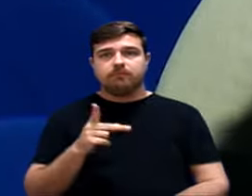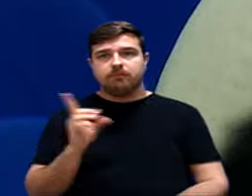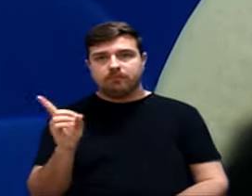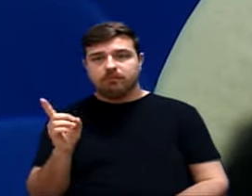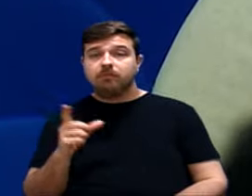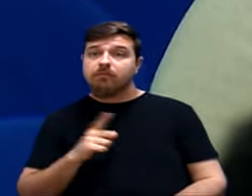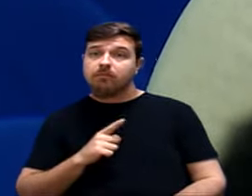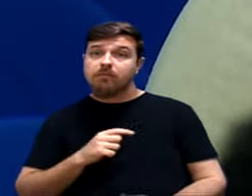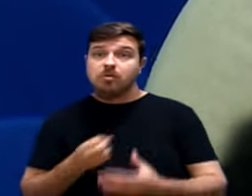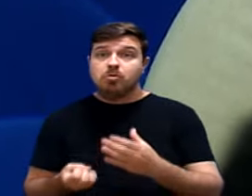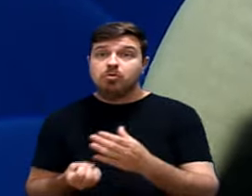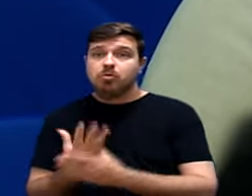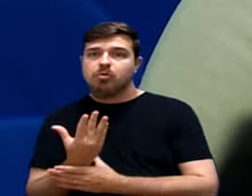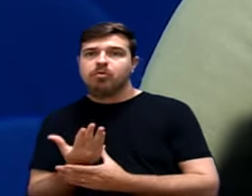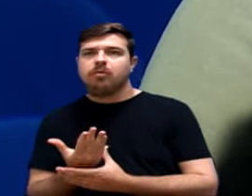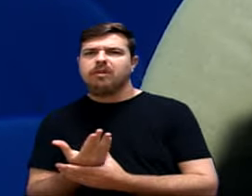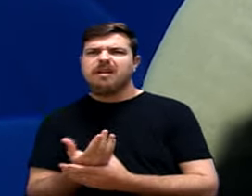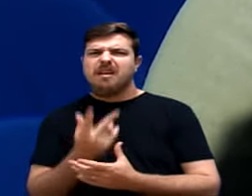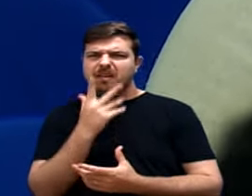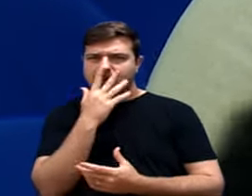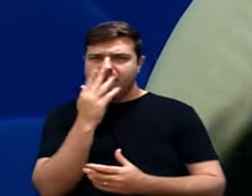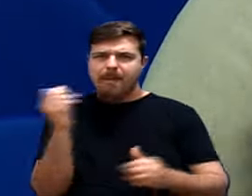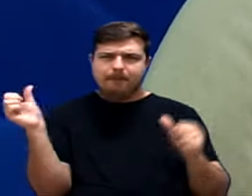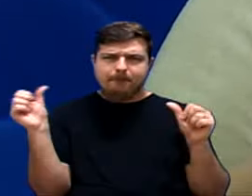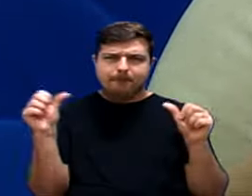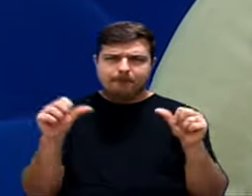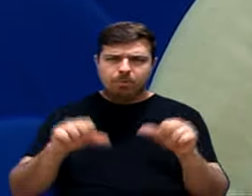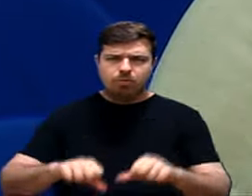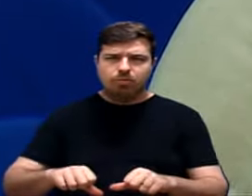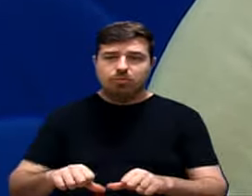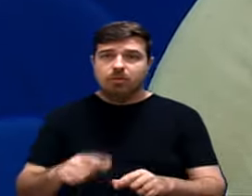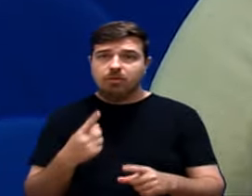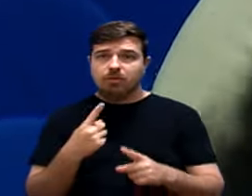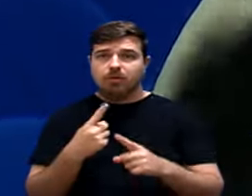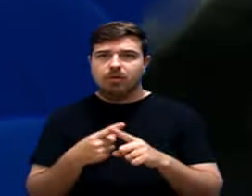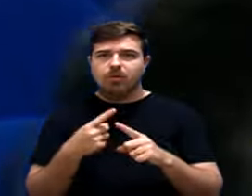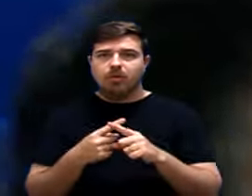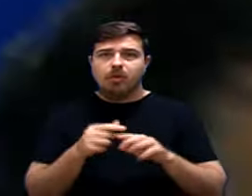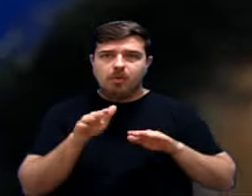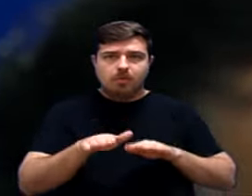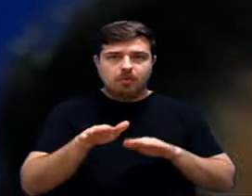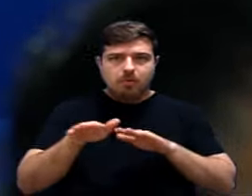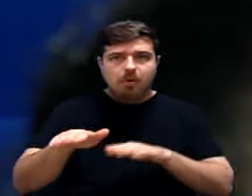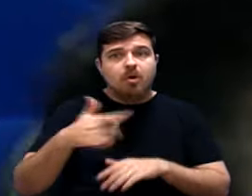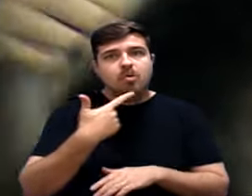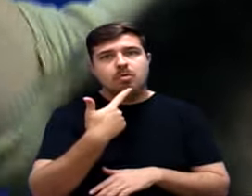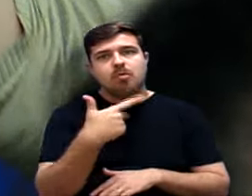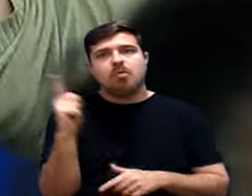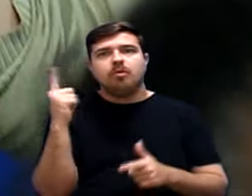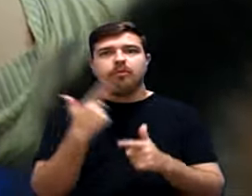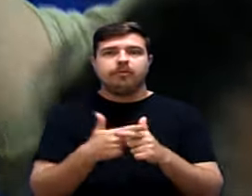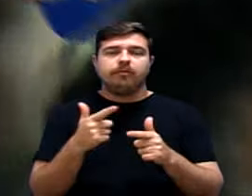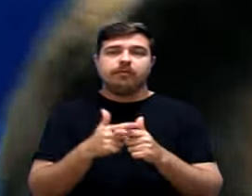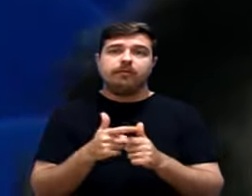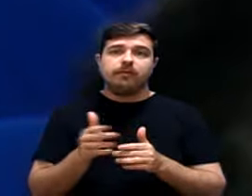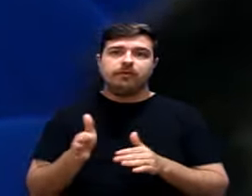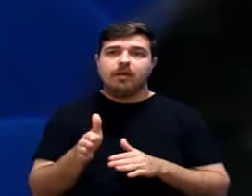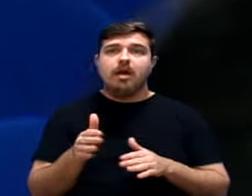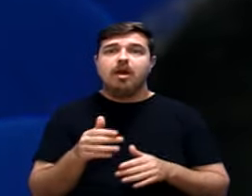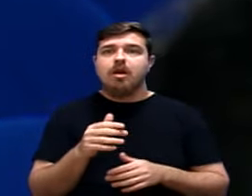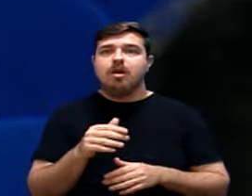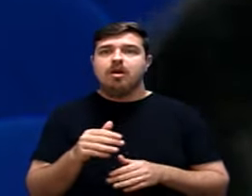resolvido agora e aí para piorar para desafogar o trânsito que é outro problema eles vão abrir as